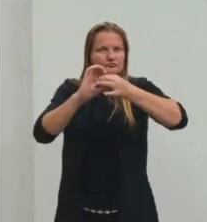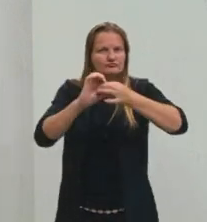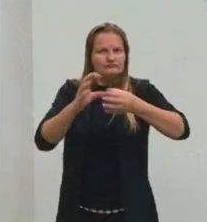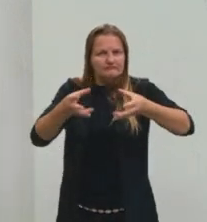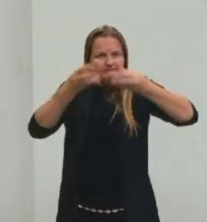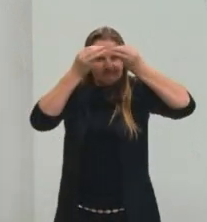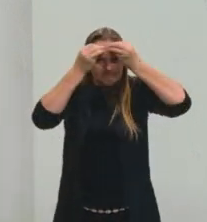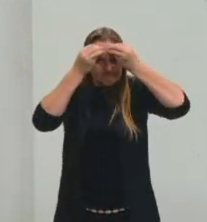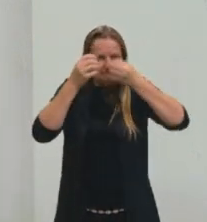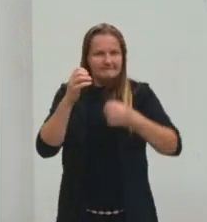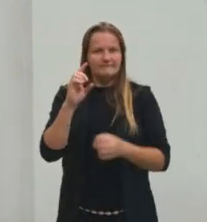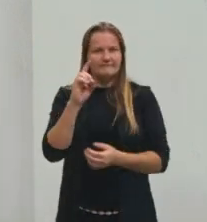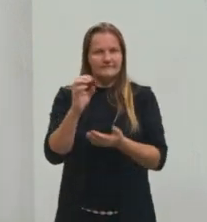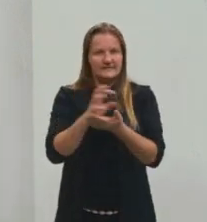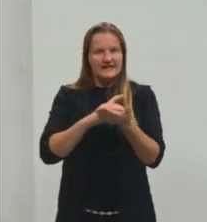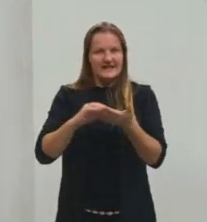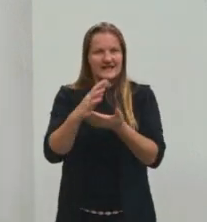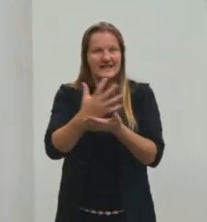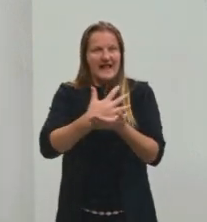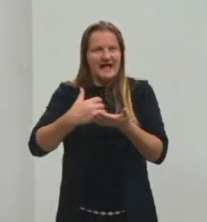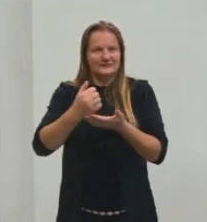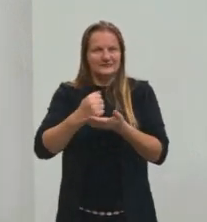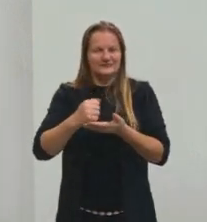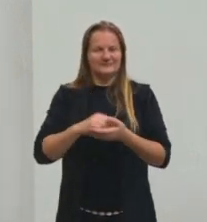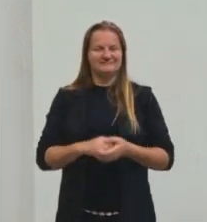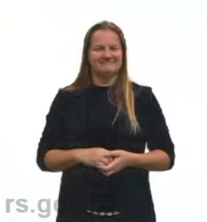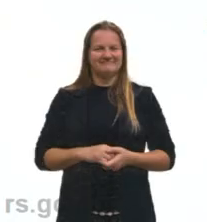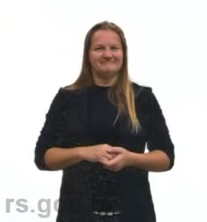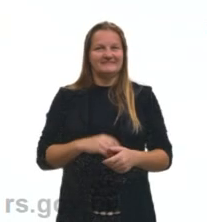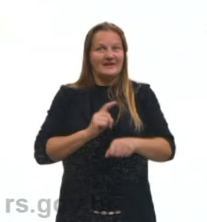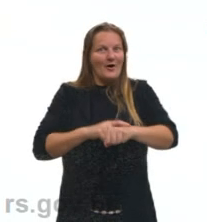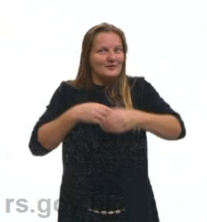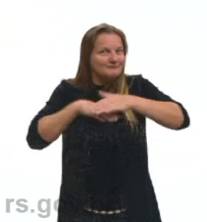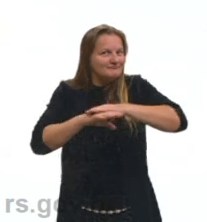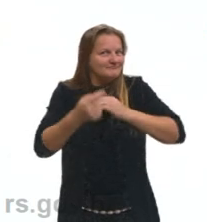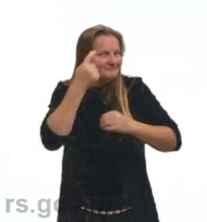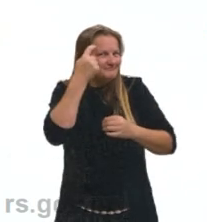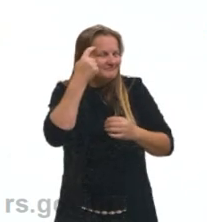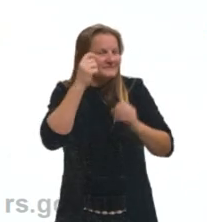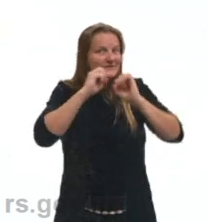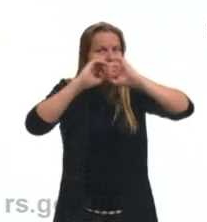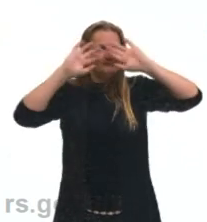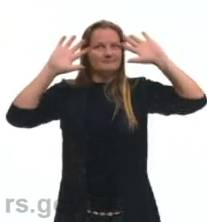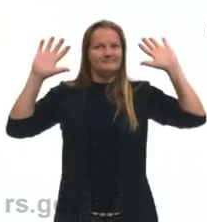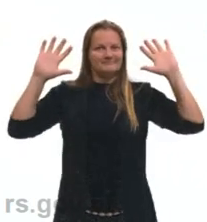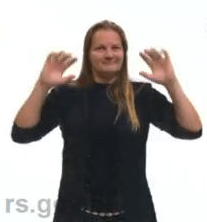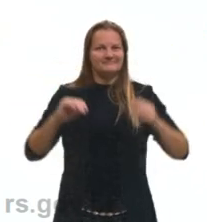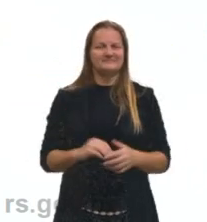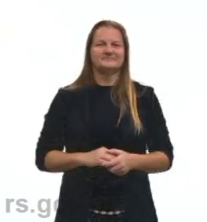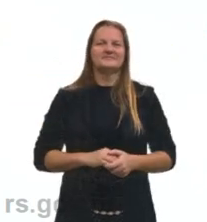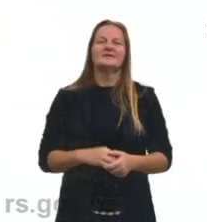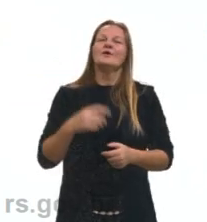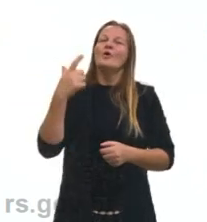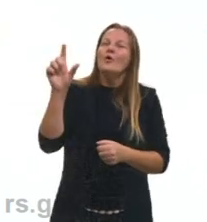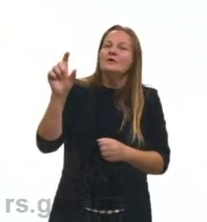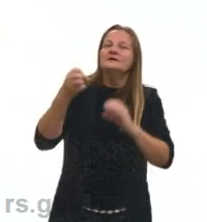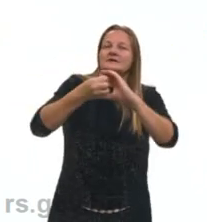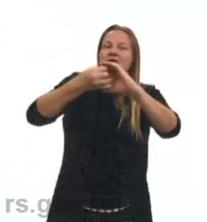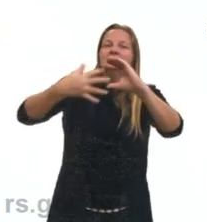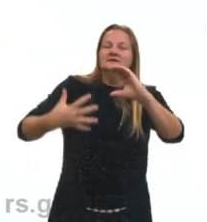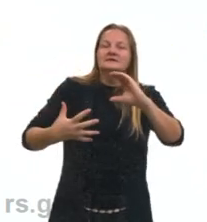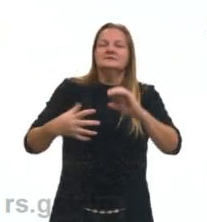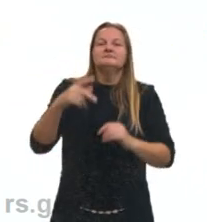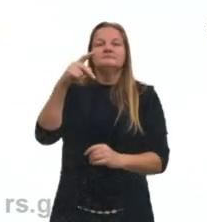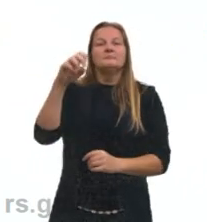dados tá bom facilitar na hora da memorização não entendimento outra propriedade